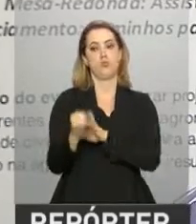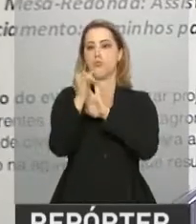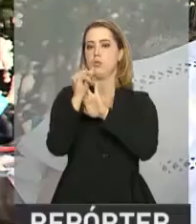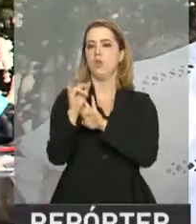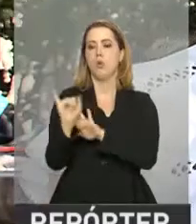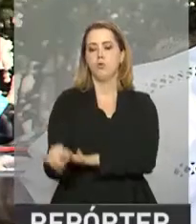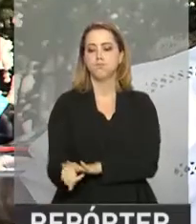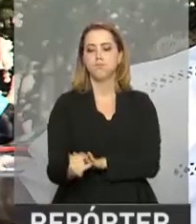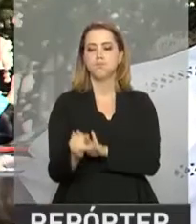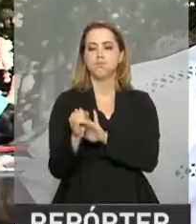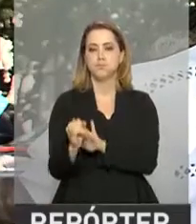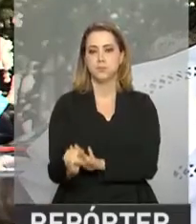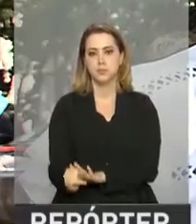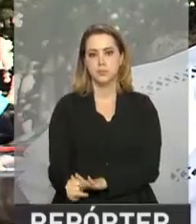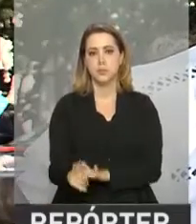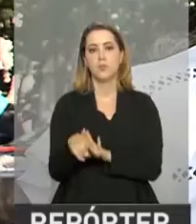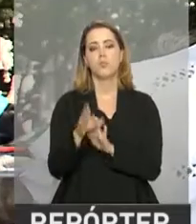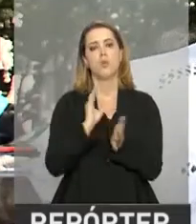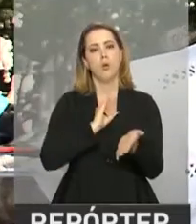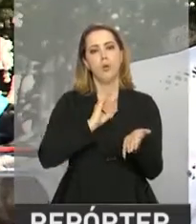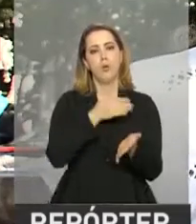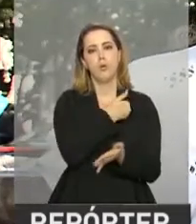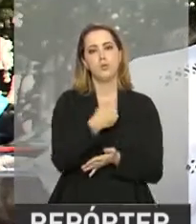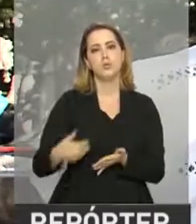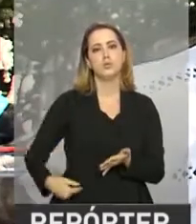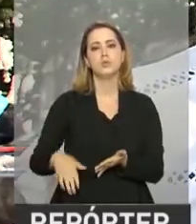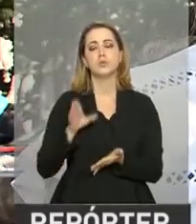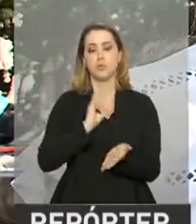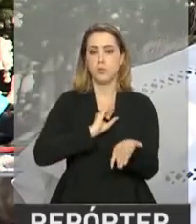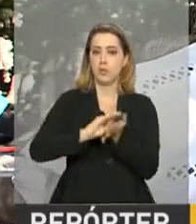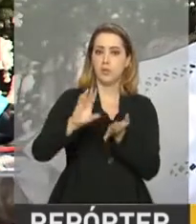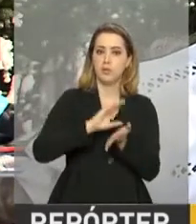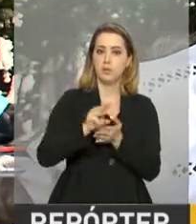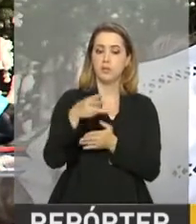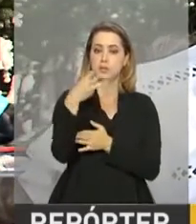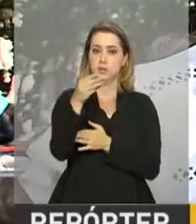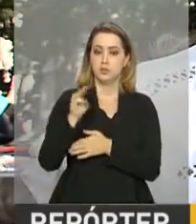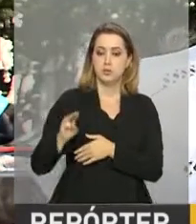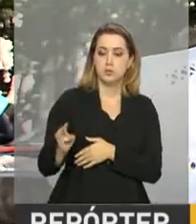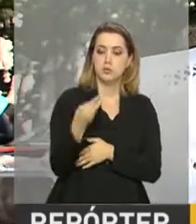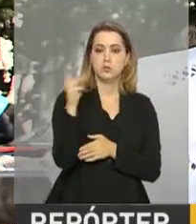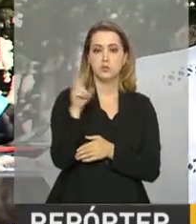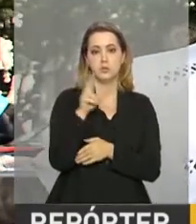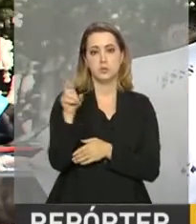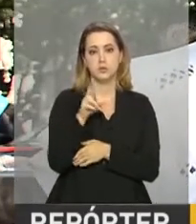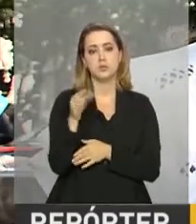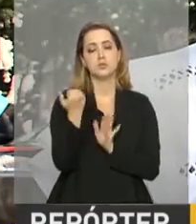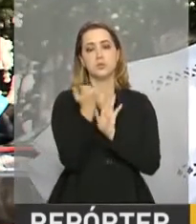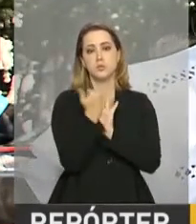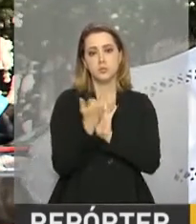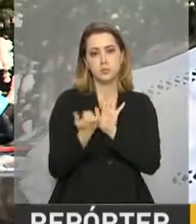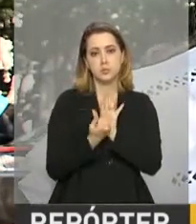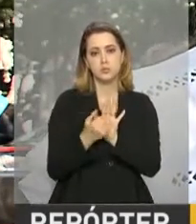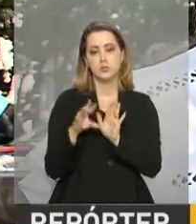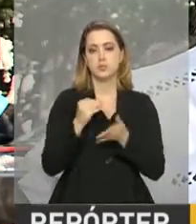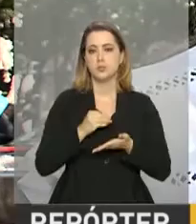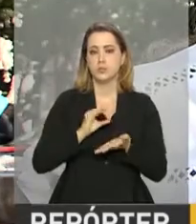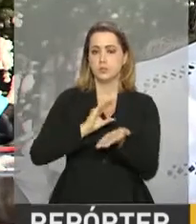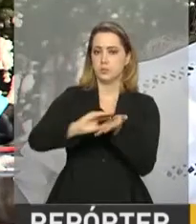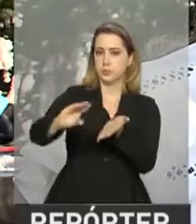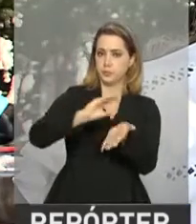subsidiados o governo já investiu mais de 13 bilhões de reais no plano oferecendo assistência técnica e linhas de crédito aos